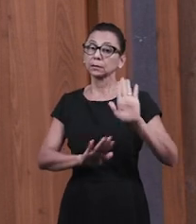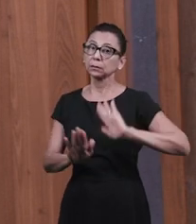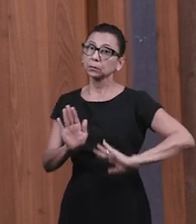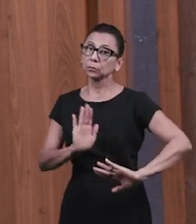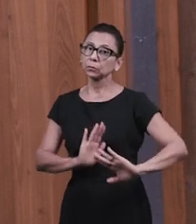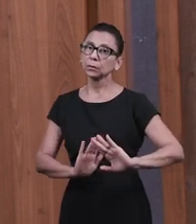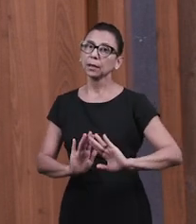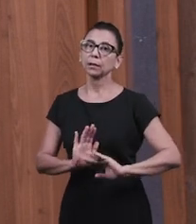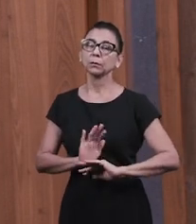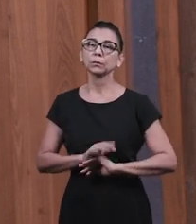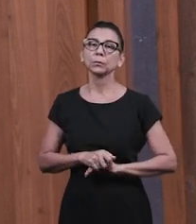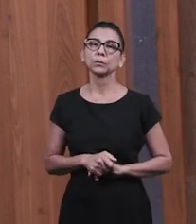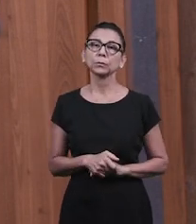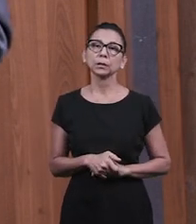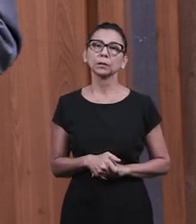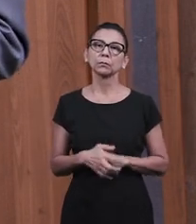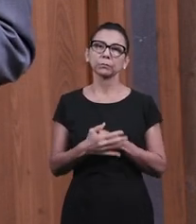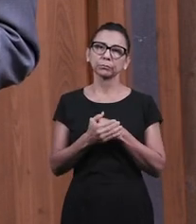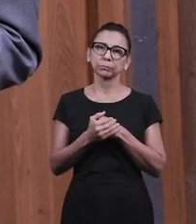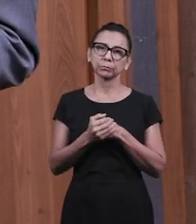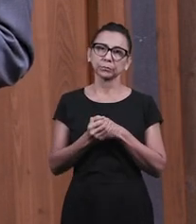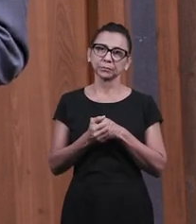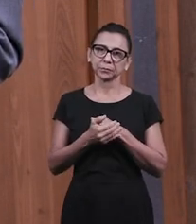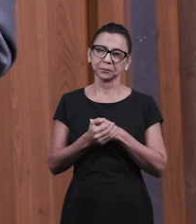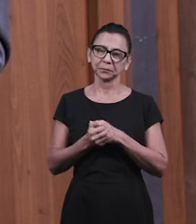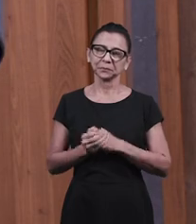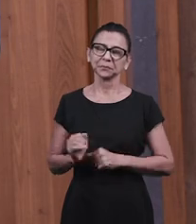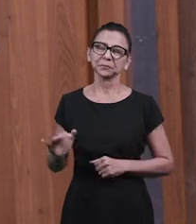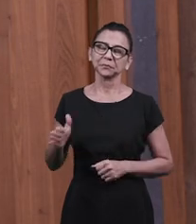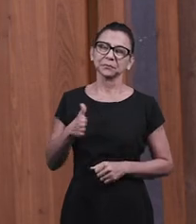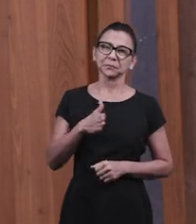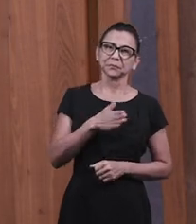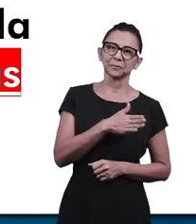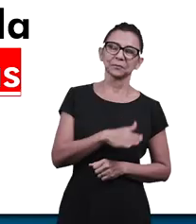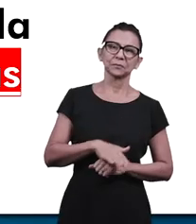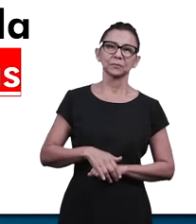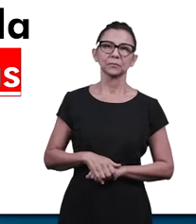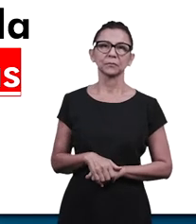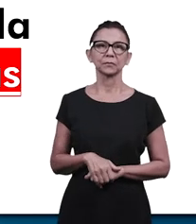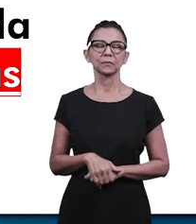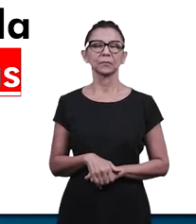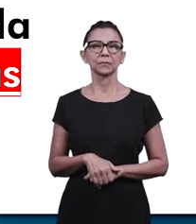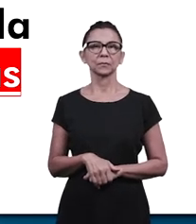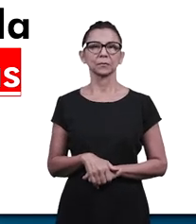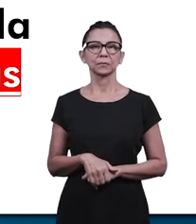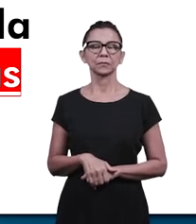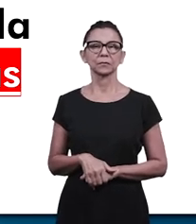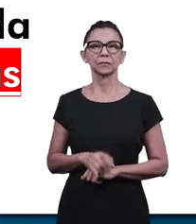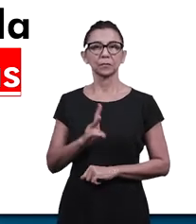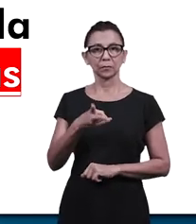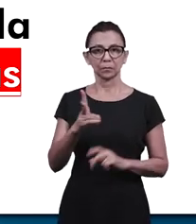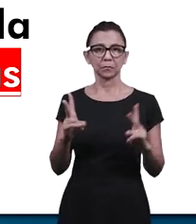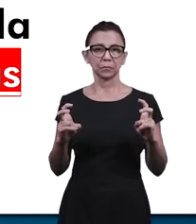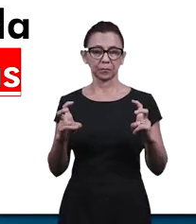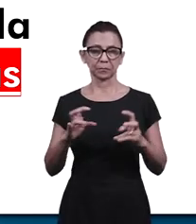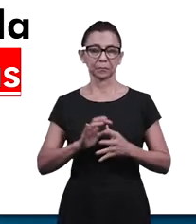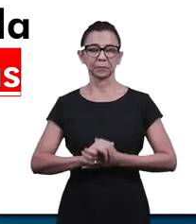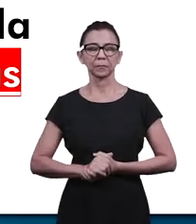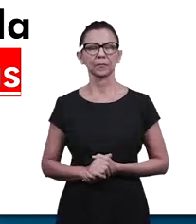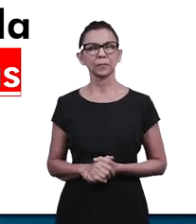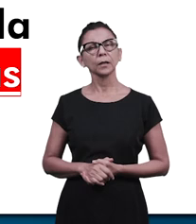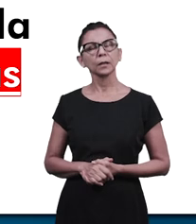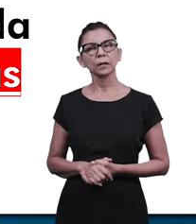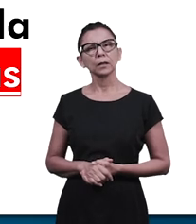bem. Agora vamos à nossa segunda pergunta. E a nossa segunda pergunta, ela diz o seguinte, ainda sobre o mesmo assunto de dons espirituais: o